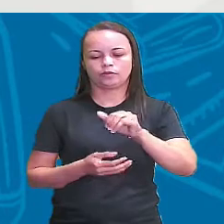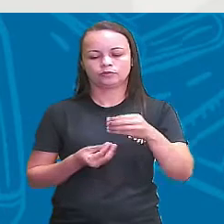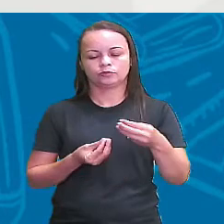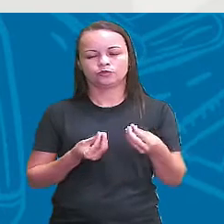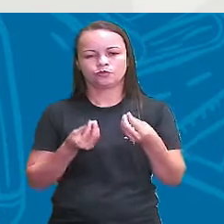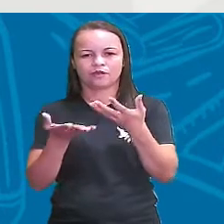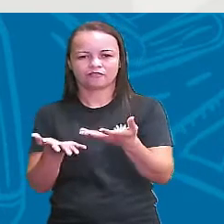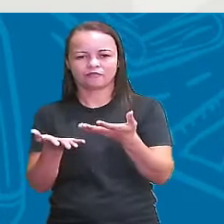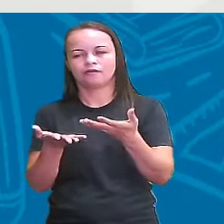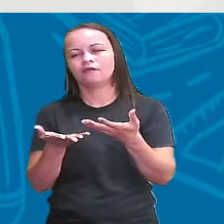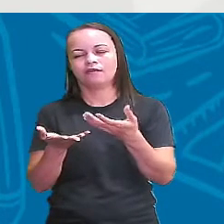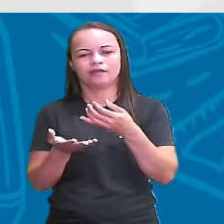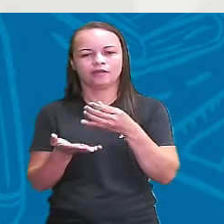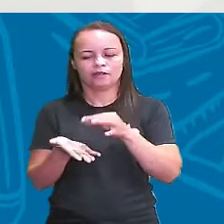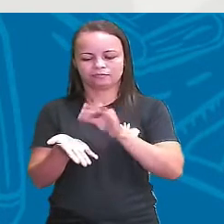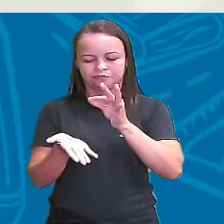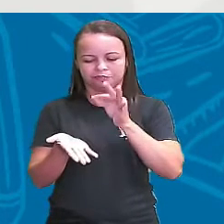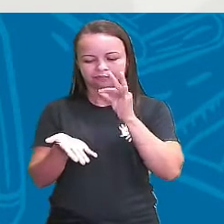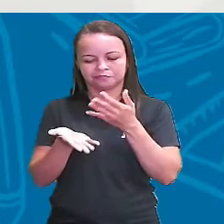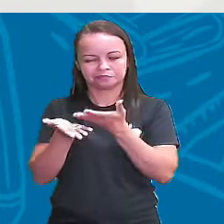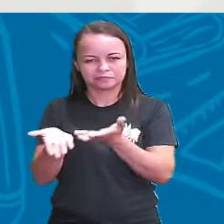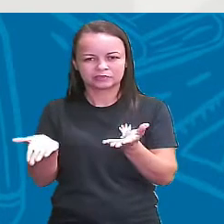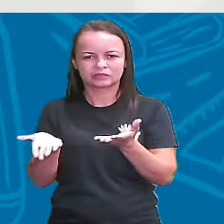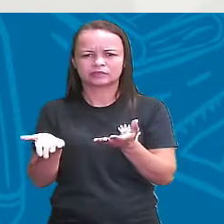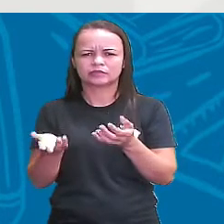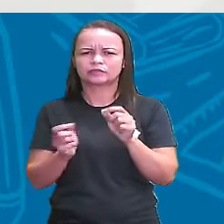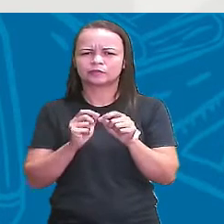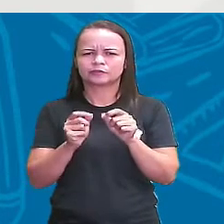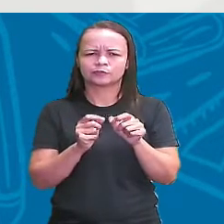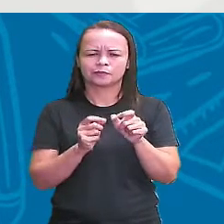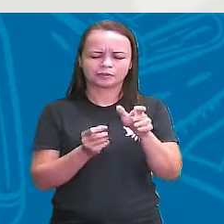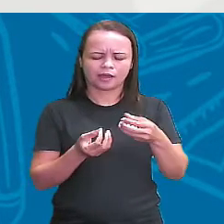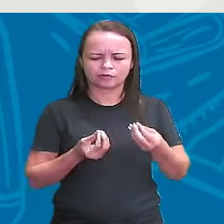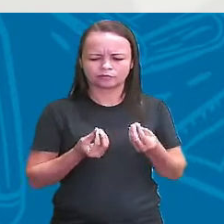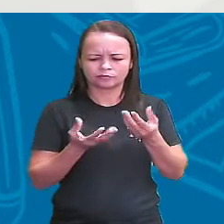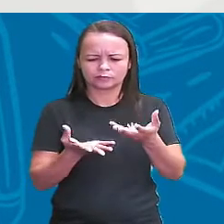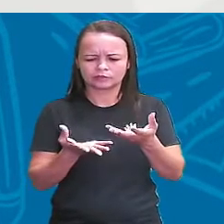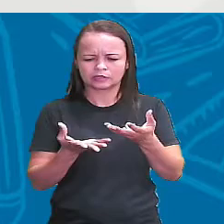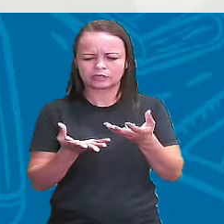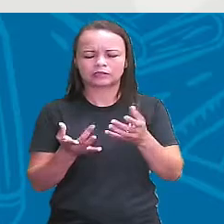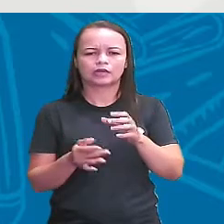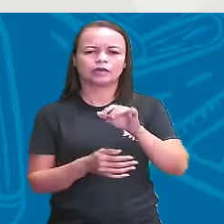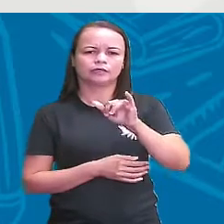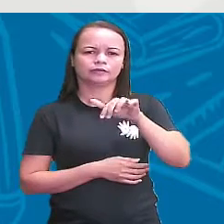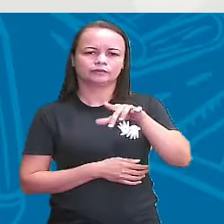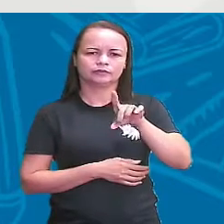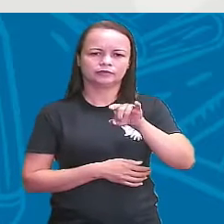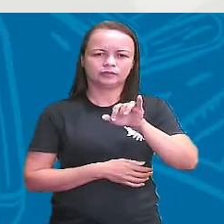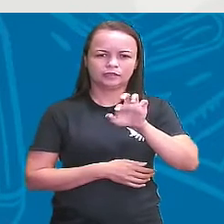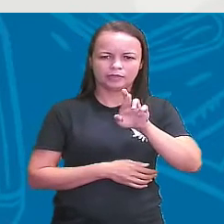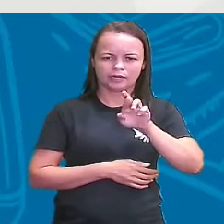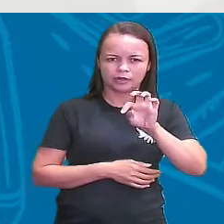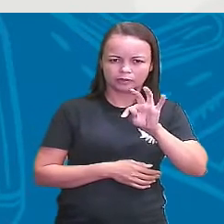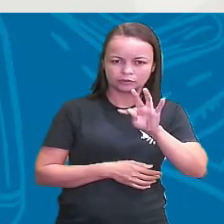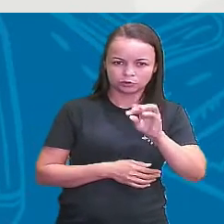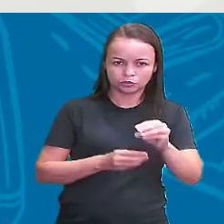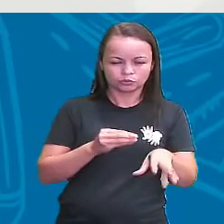dá alguma coisa, complemento direto, a alguém,